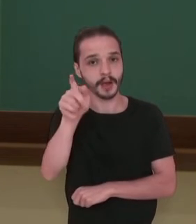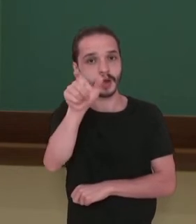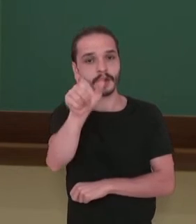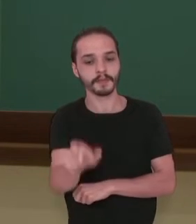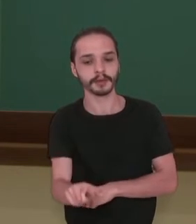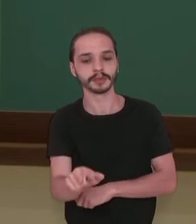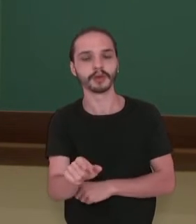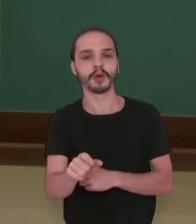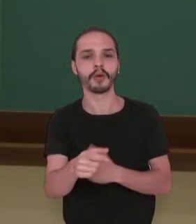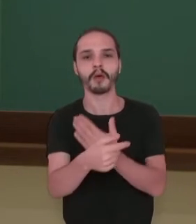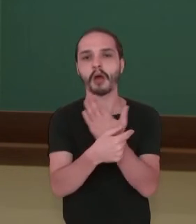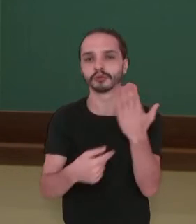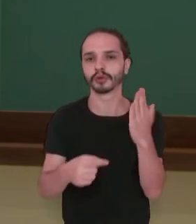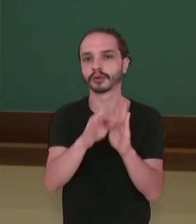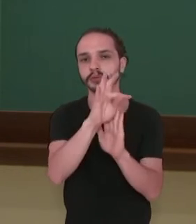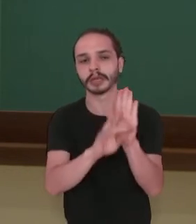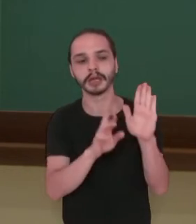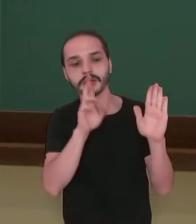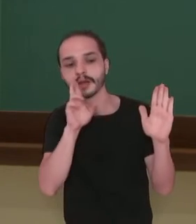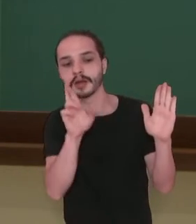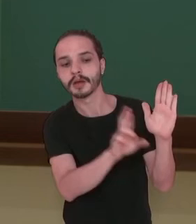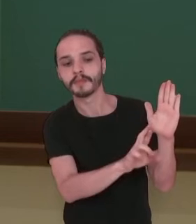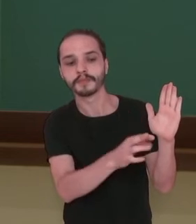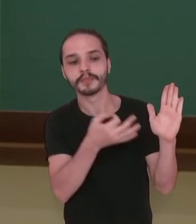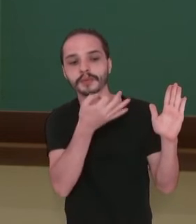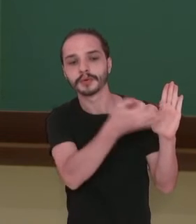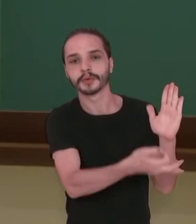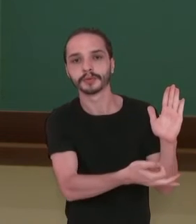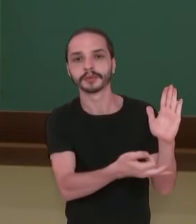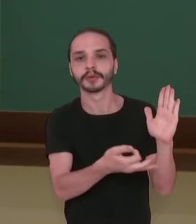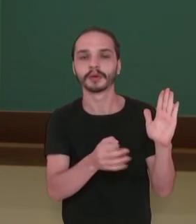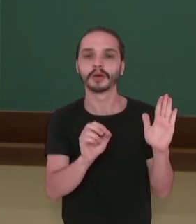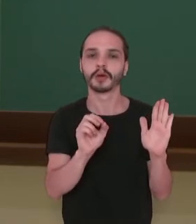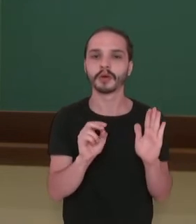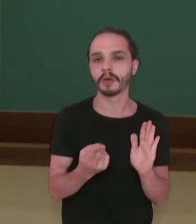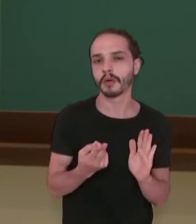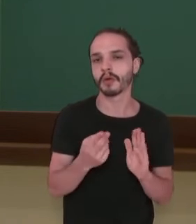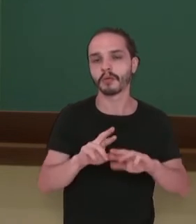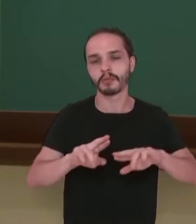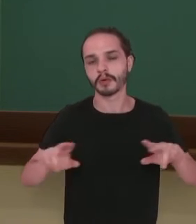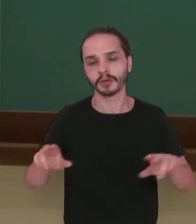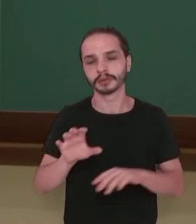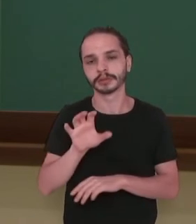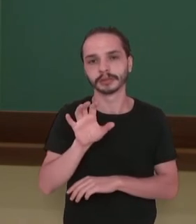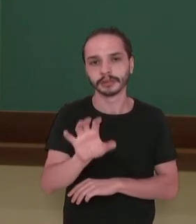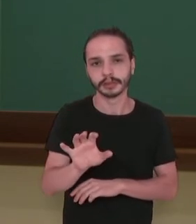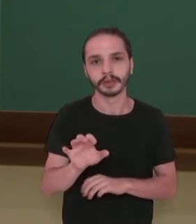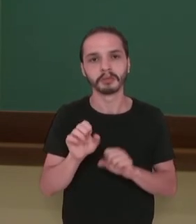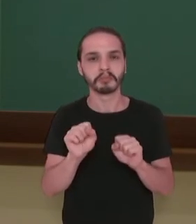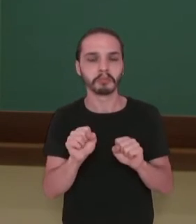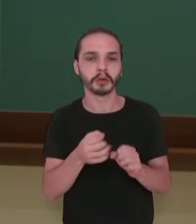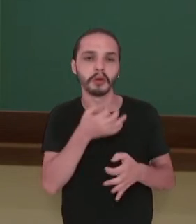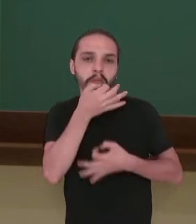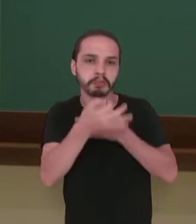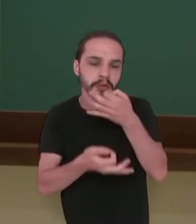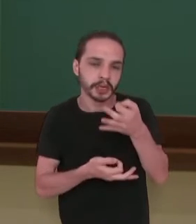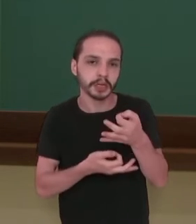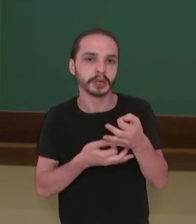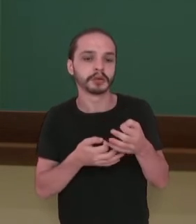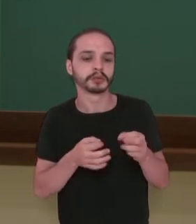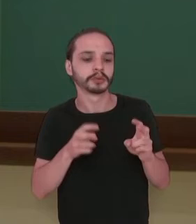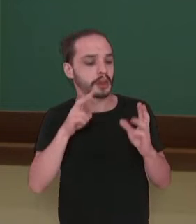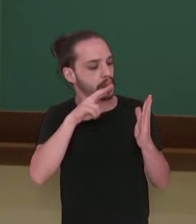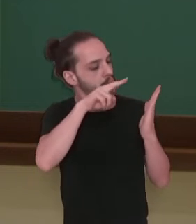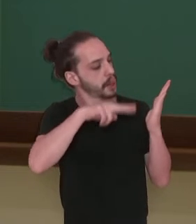o autor do texto original que você pretende produzir uma carta emitindo a sua opinião a respeito, né, de algo que você